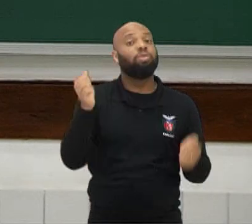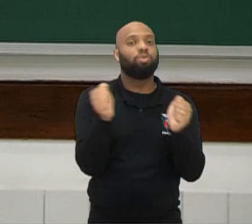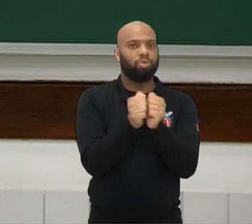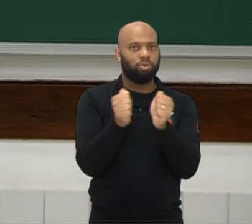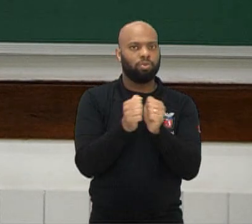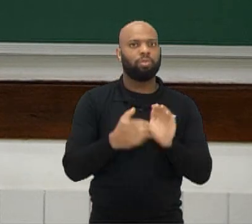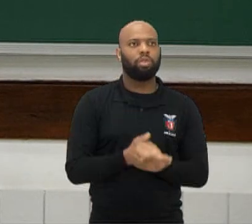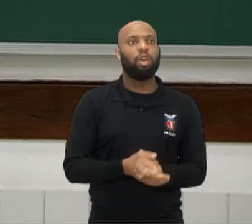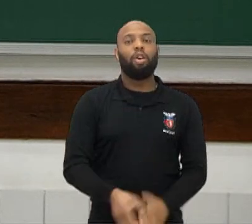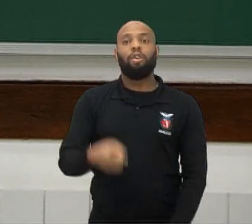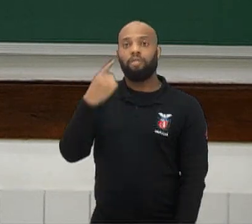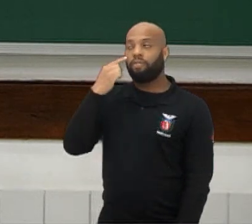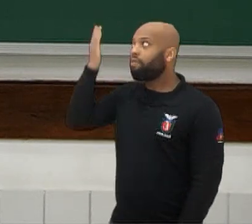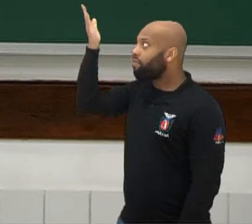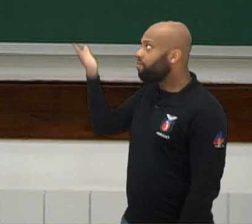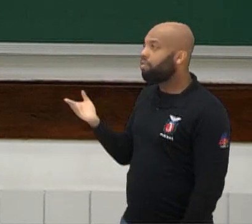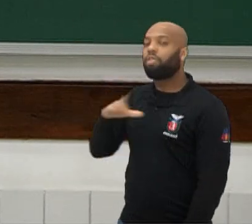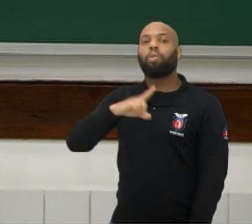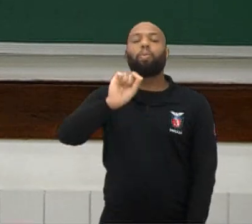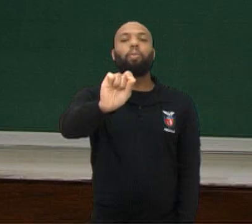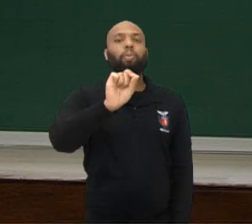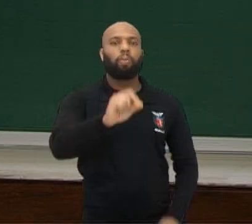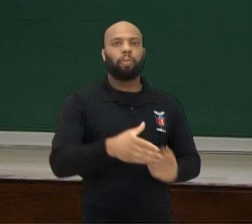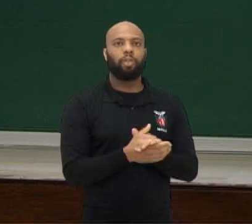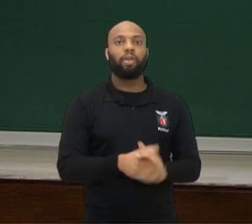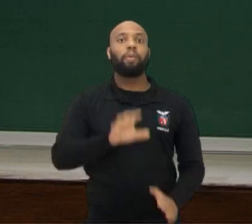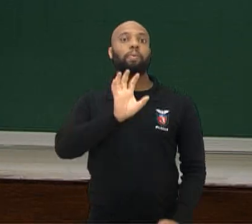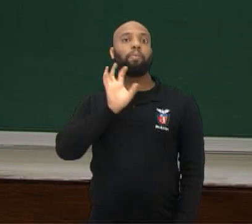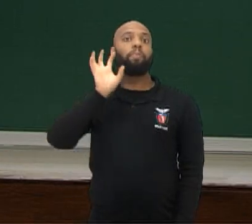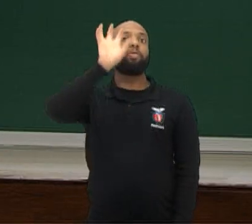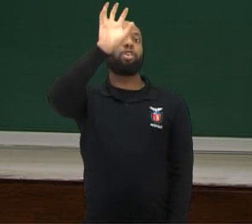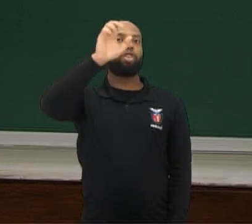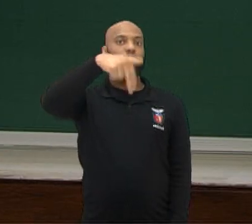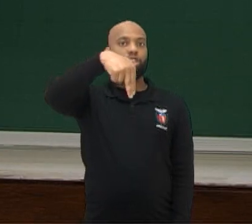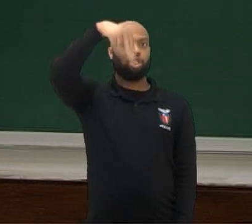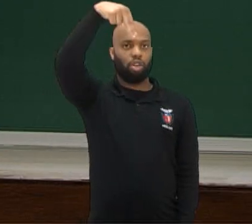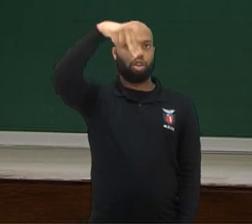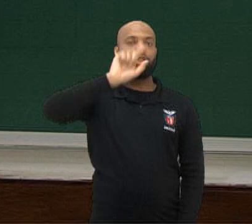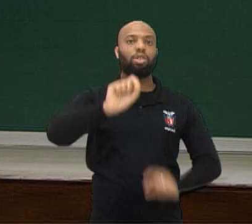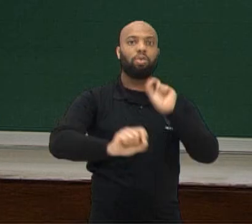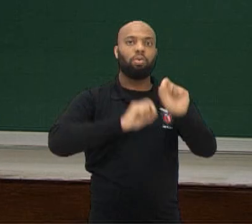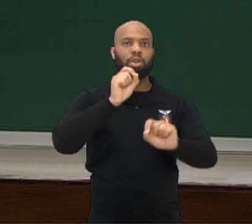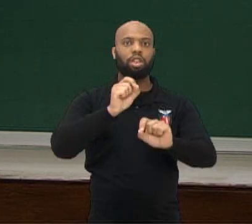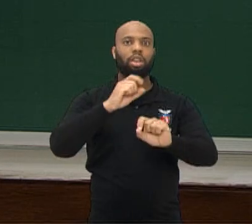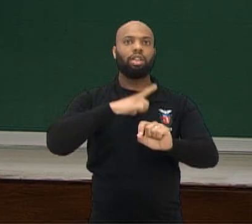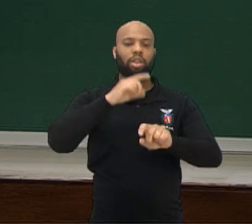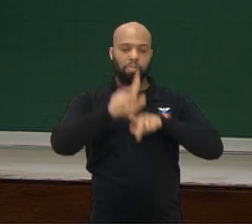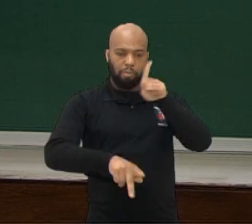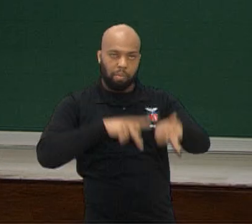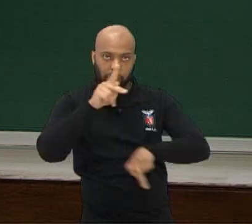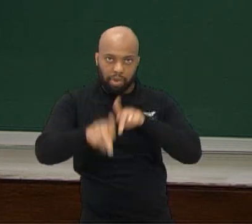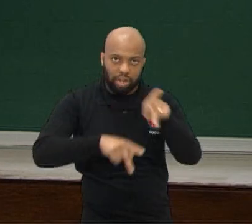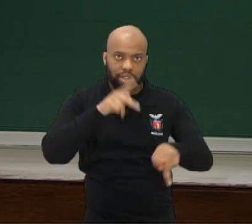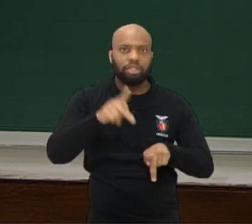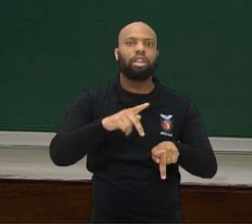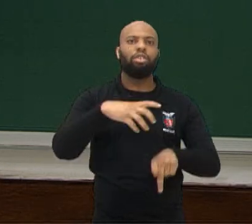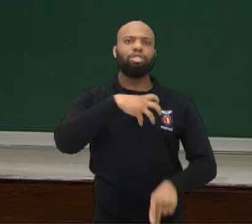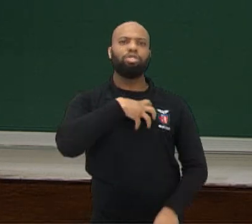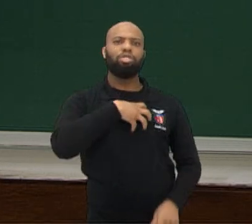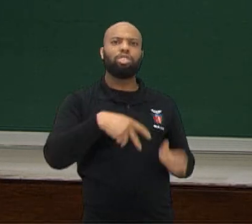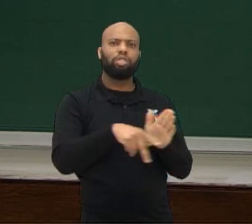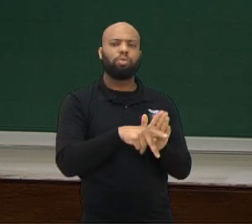juntos. Então, ali nós vamos ter região norte, o que que nós vimos? Ocupação populacional,